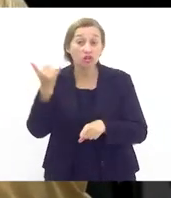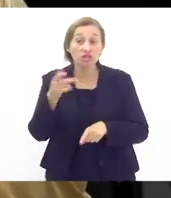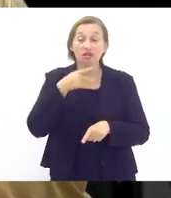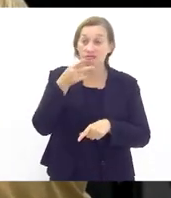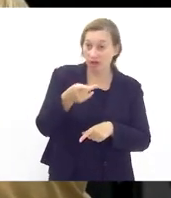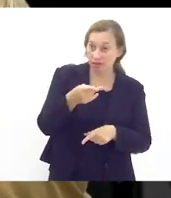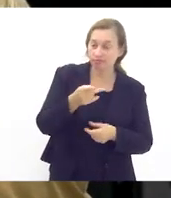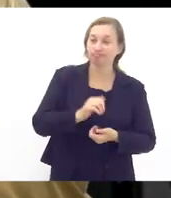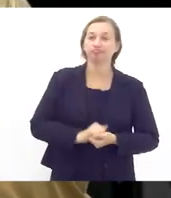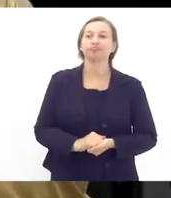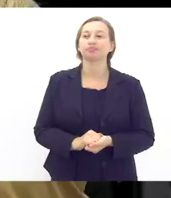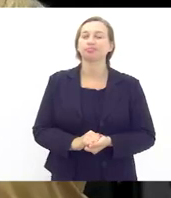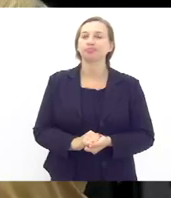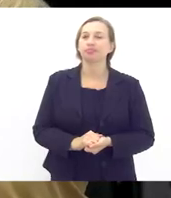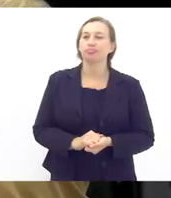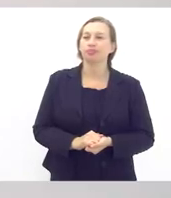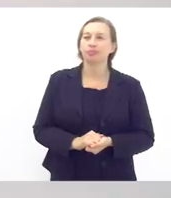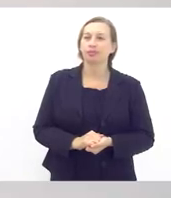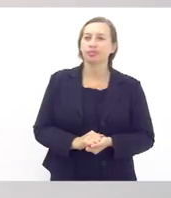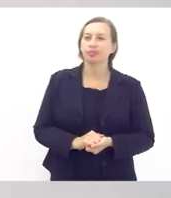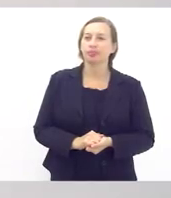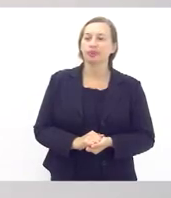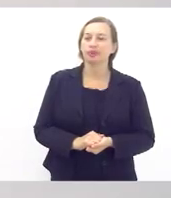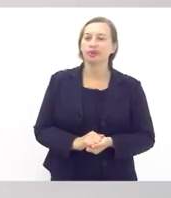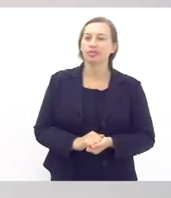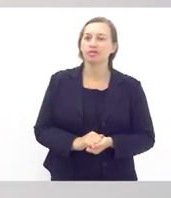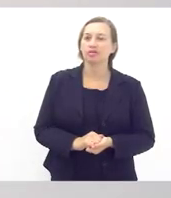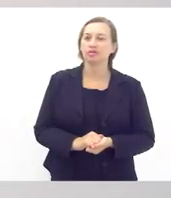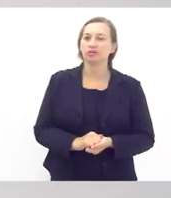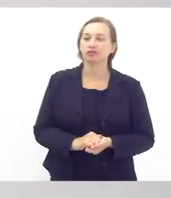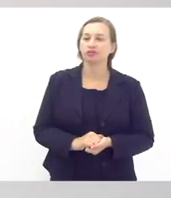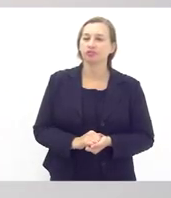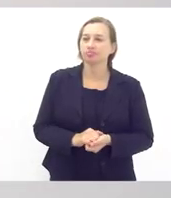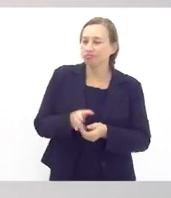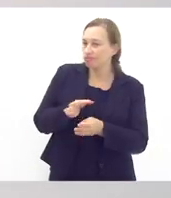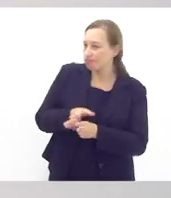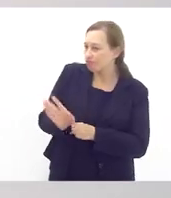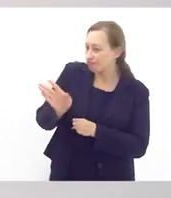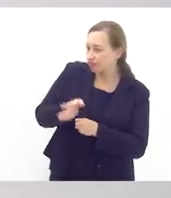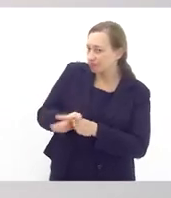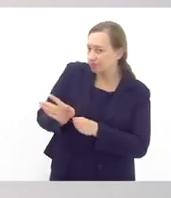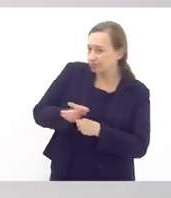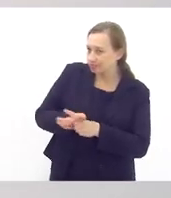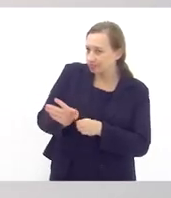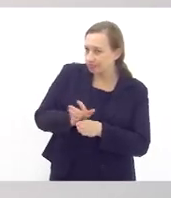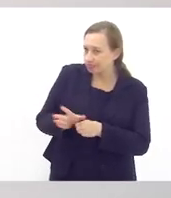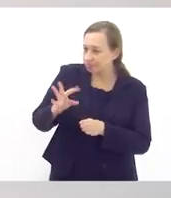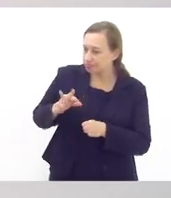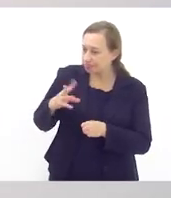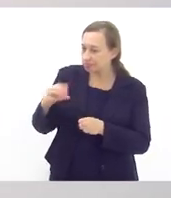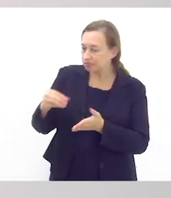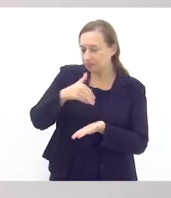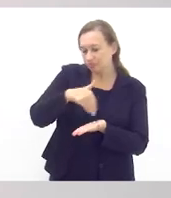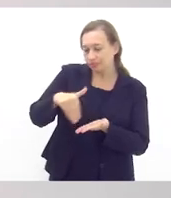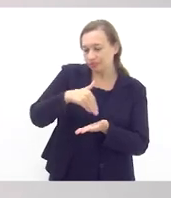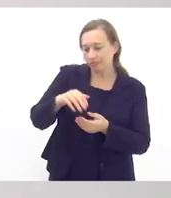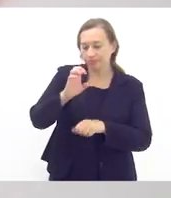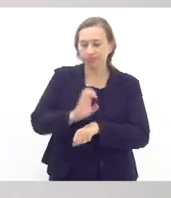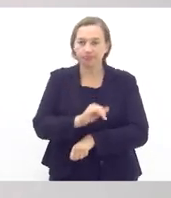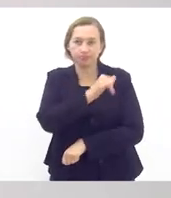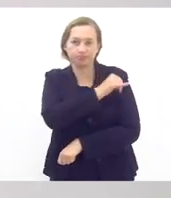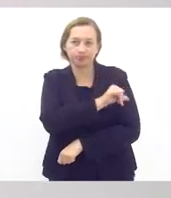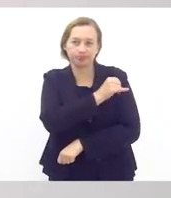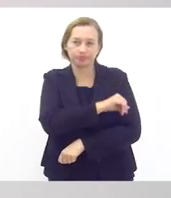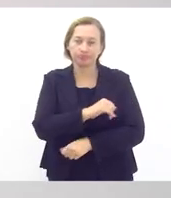se diga isso queridos nós é orientamos todos os secretários do Estado do Rio de Janeiro